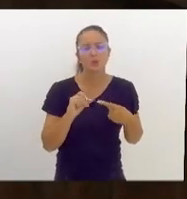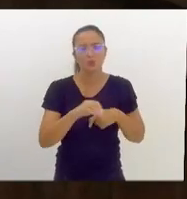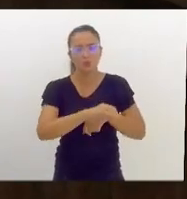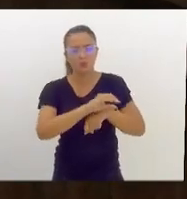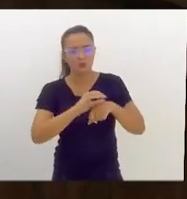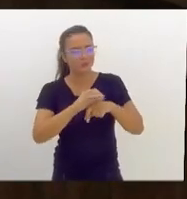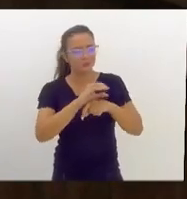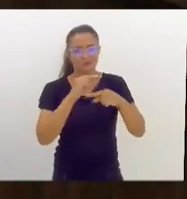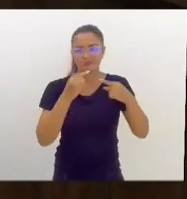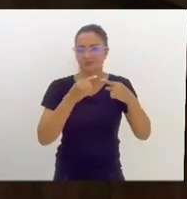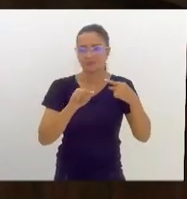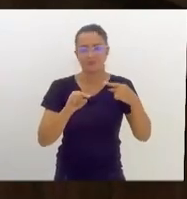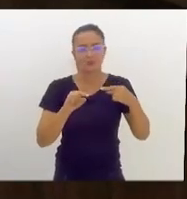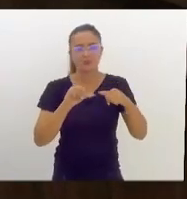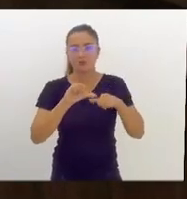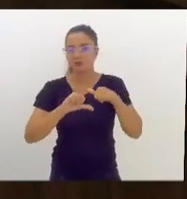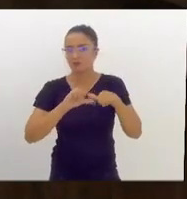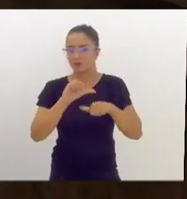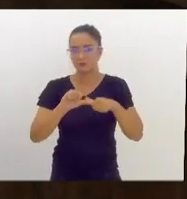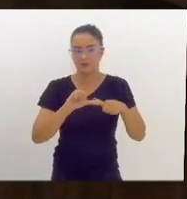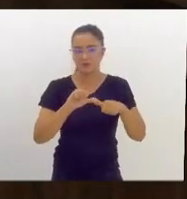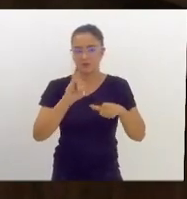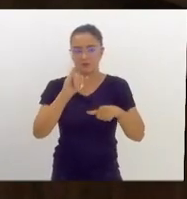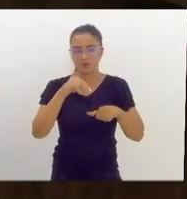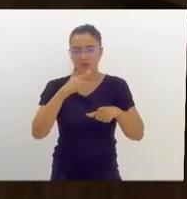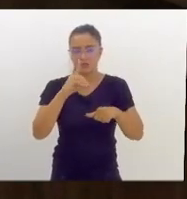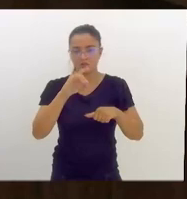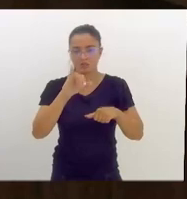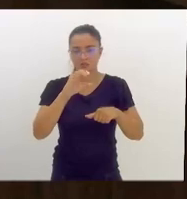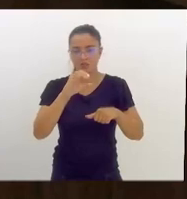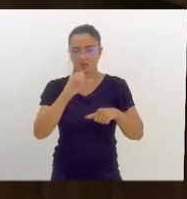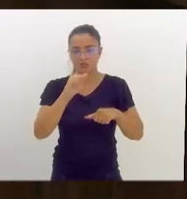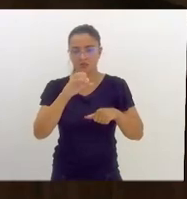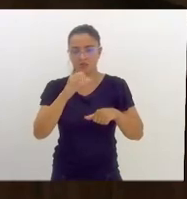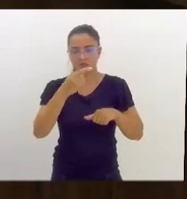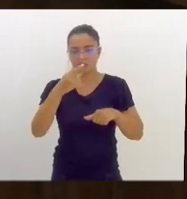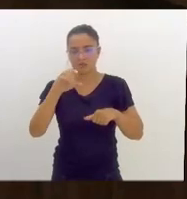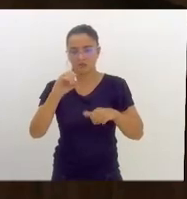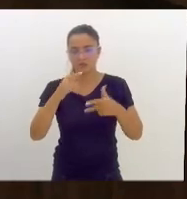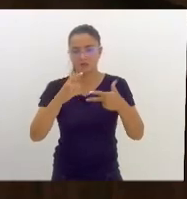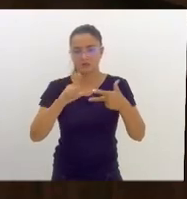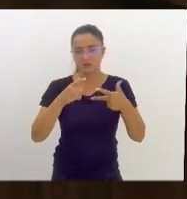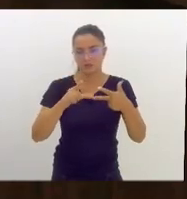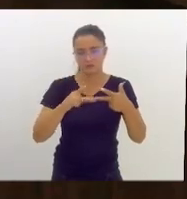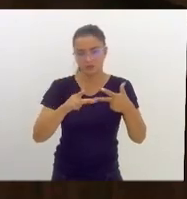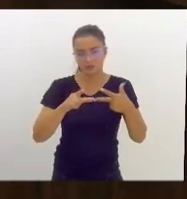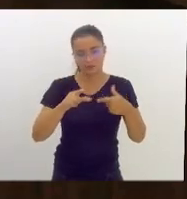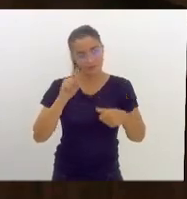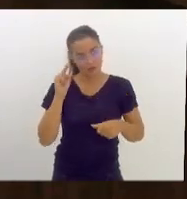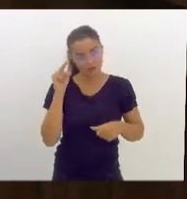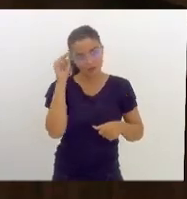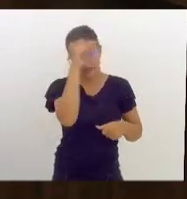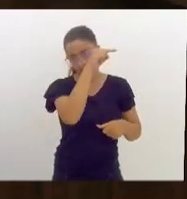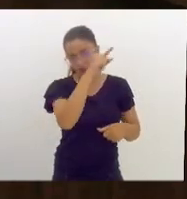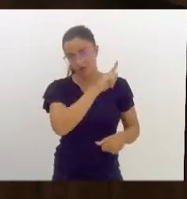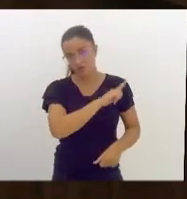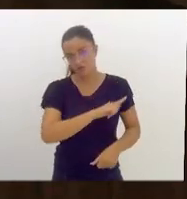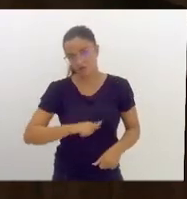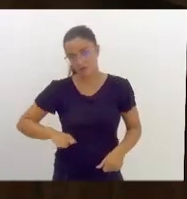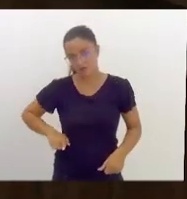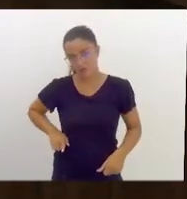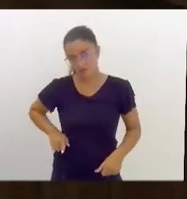inconstitucionalidade transformando indicação legislativa, para que fosse ao governador e ele mandasse